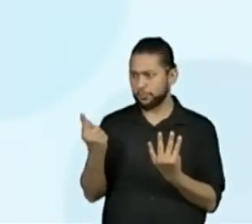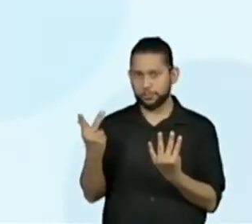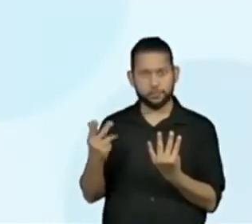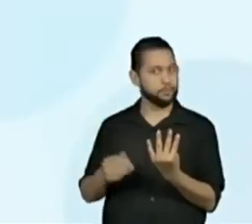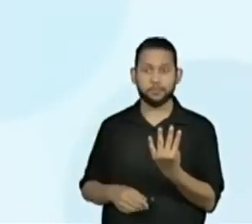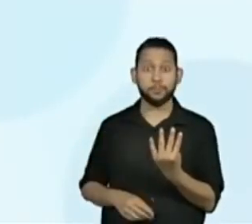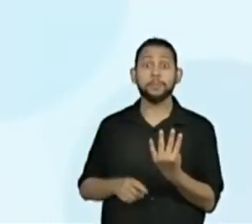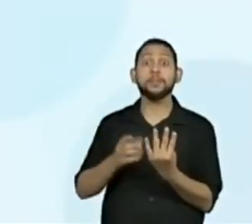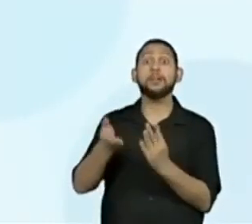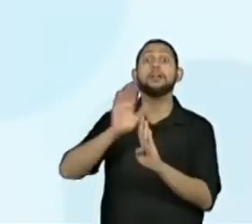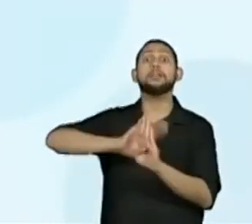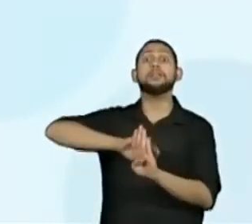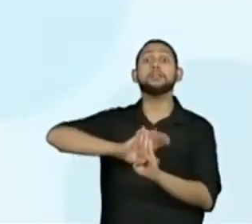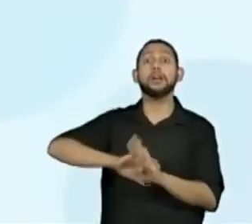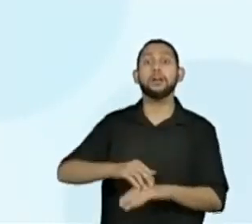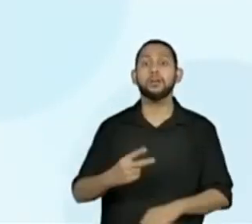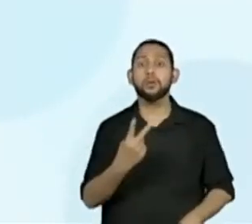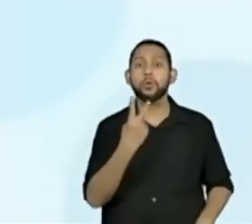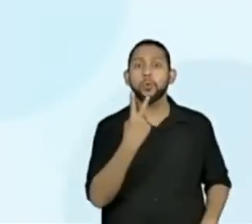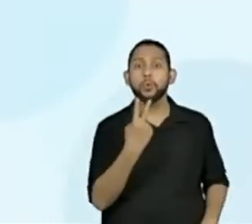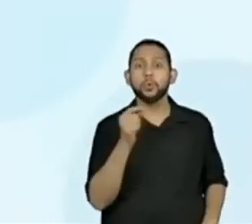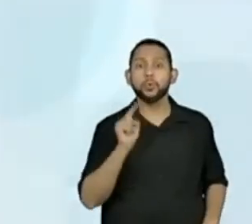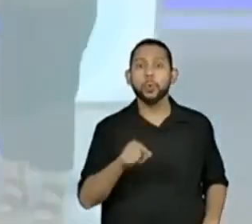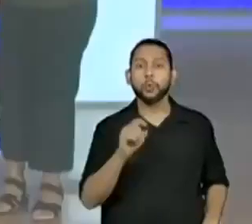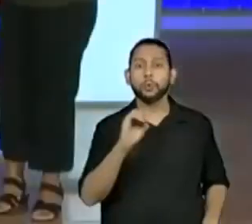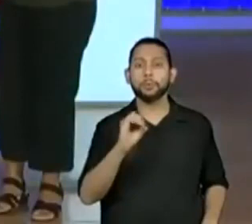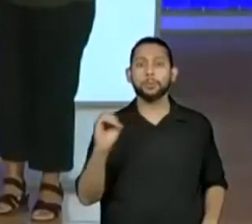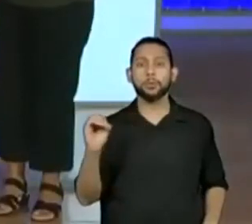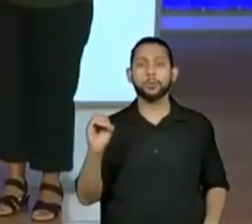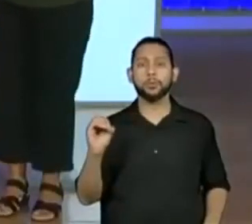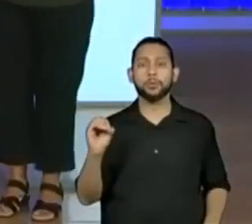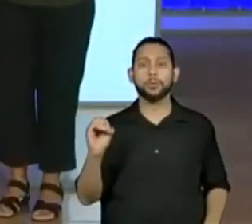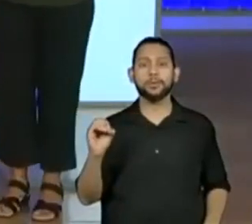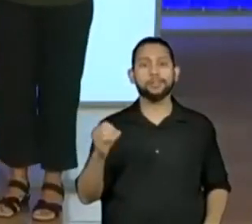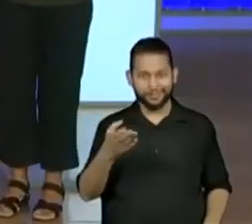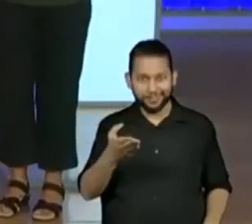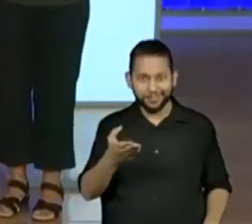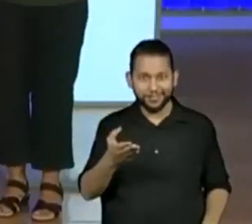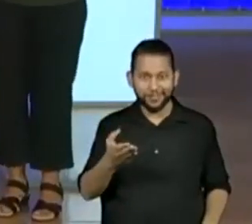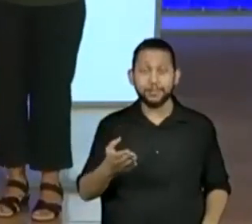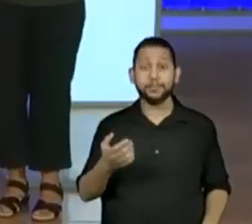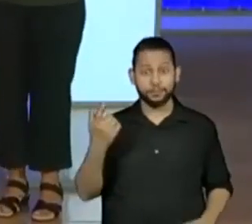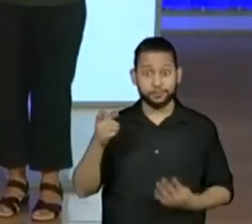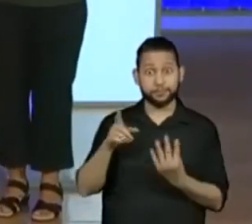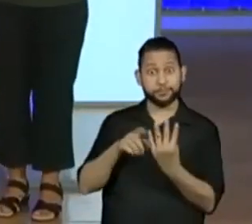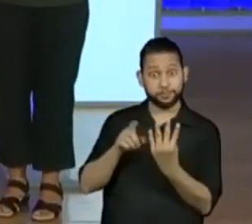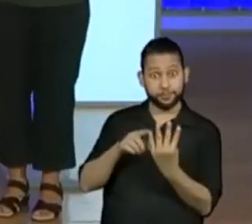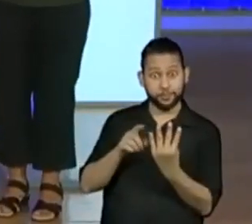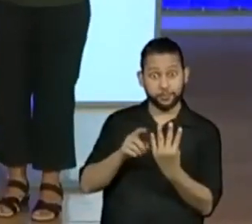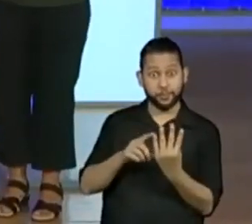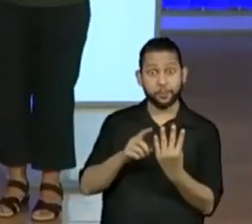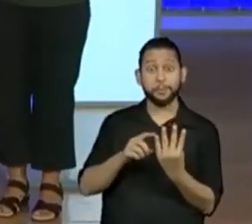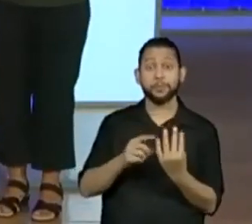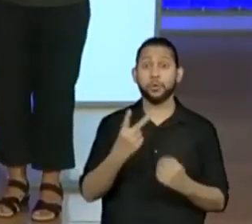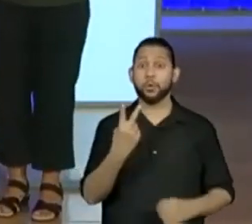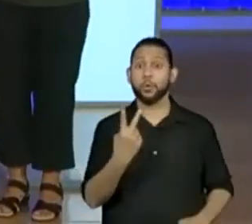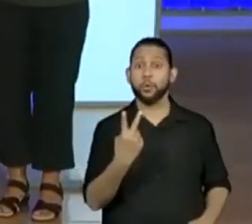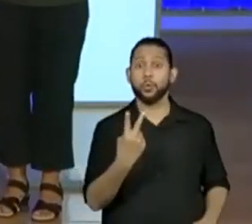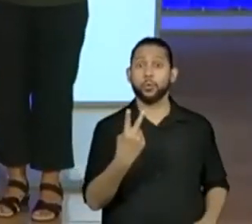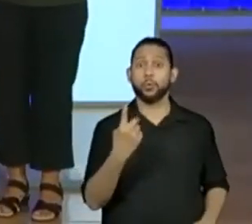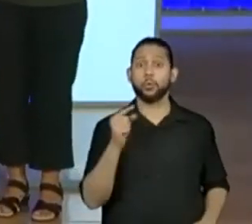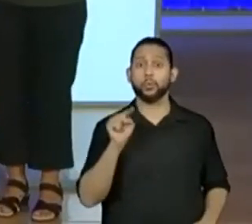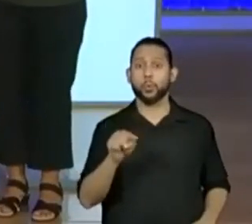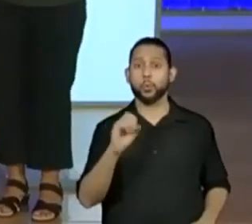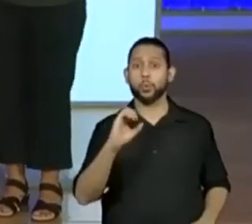representa 2.000. Olha só, então ficou muito fácil agora de ler. Exatamente. Vamos observar, depois do